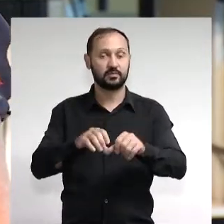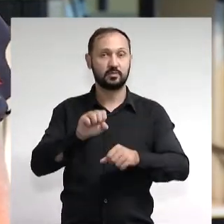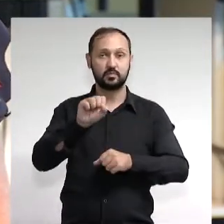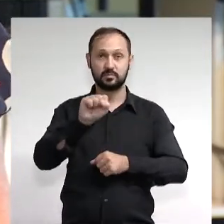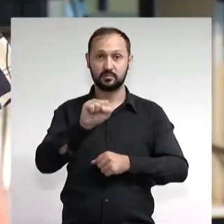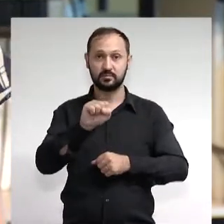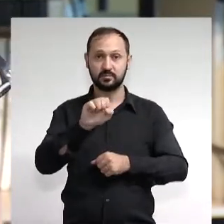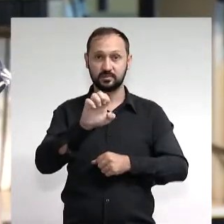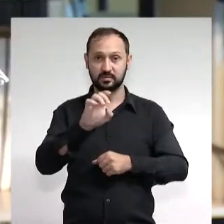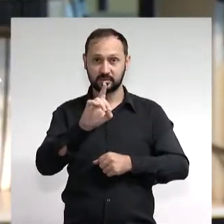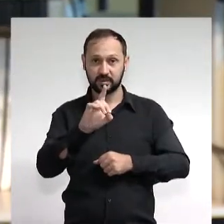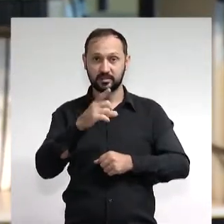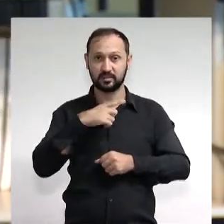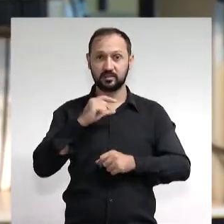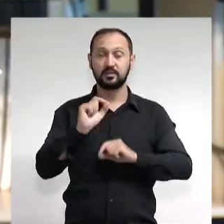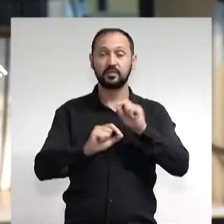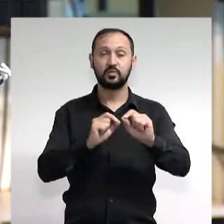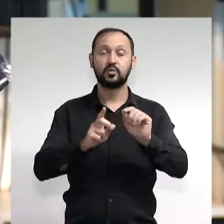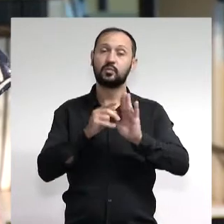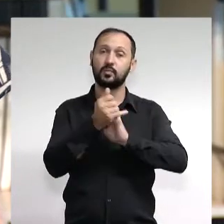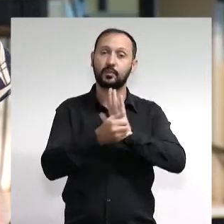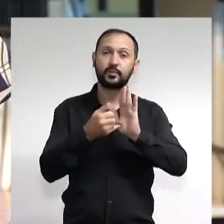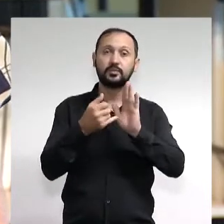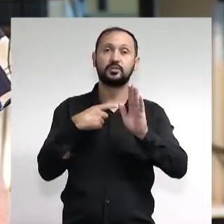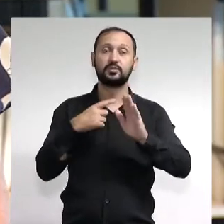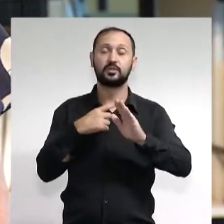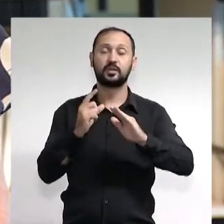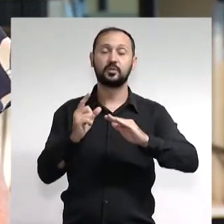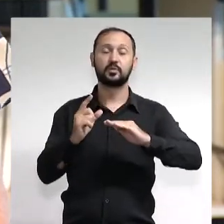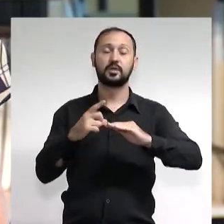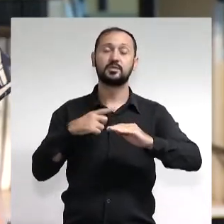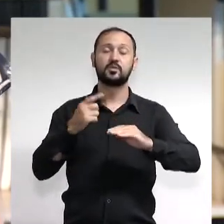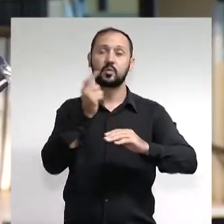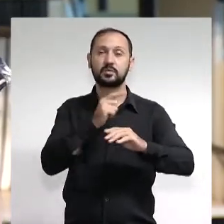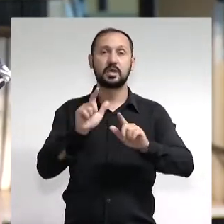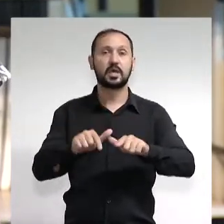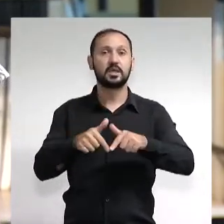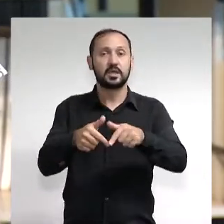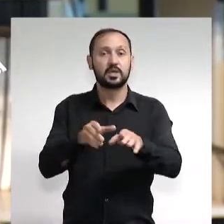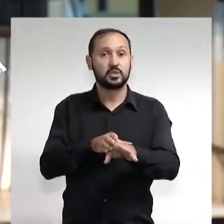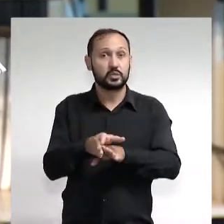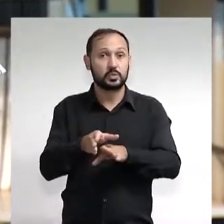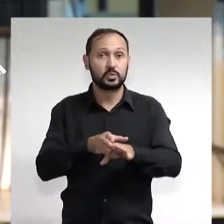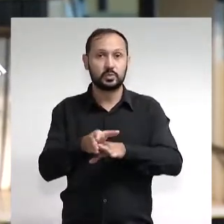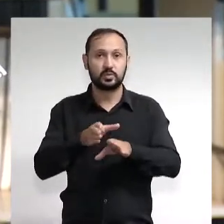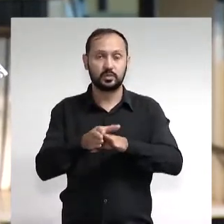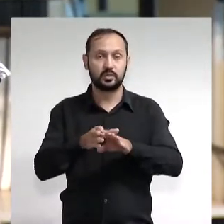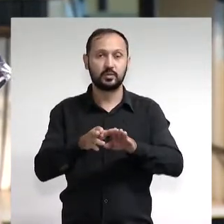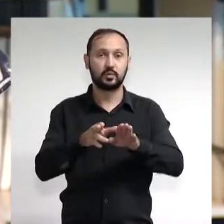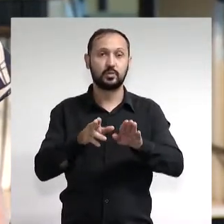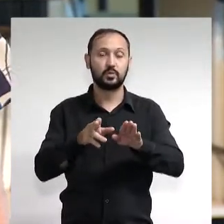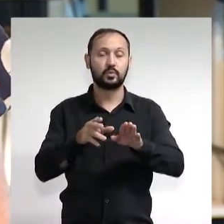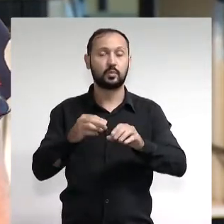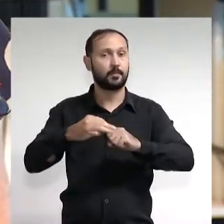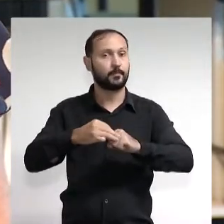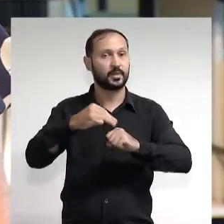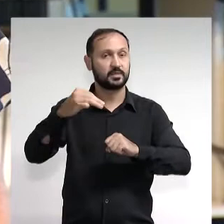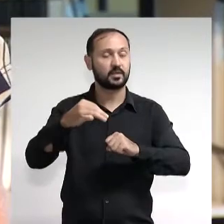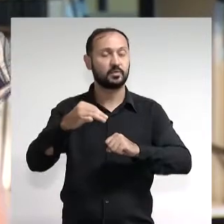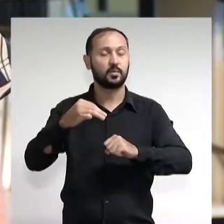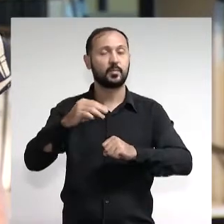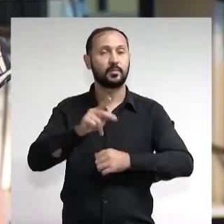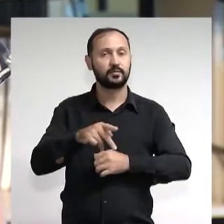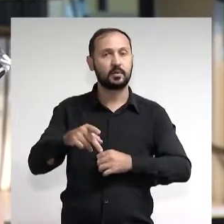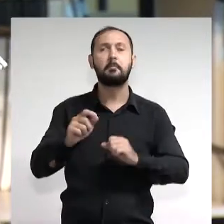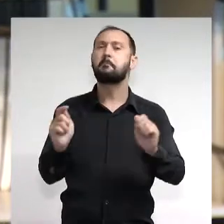e a abertura que nós temos tido para os projetos de intervenção do mestrado profissional, acho que é uma proposta perfeitamente